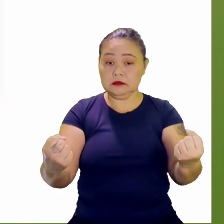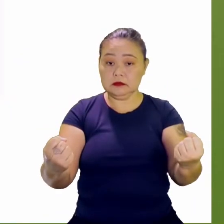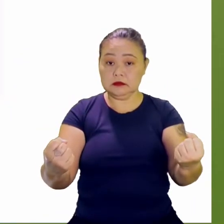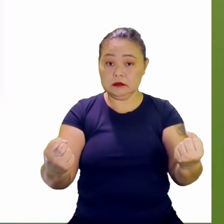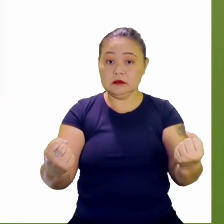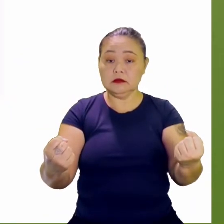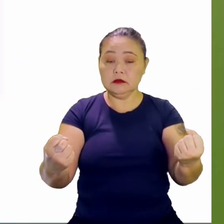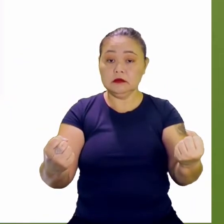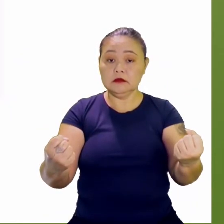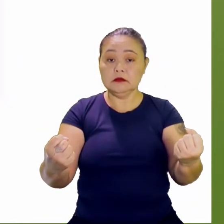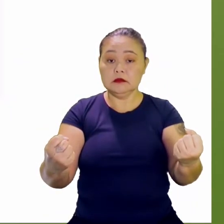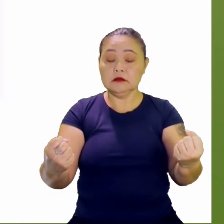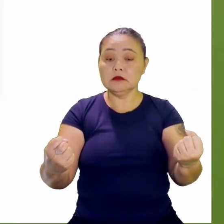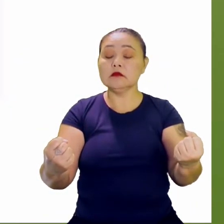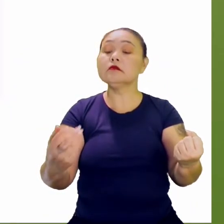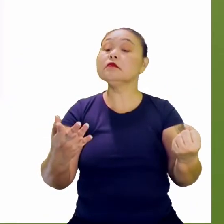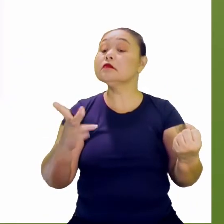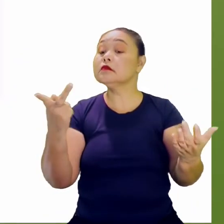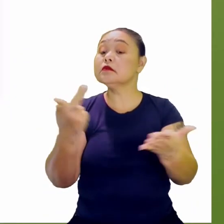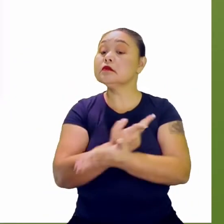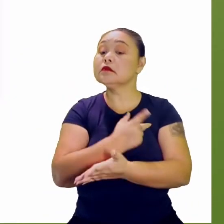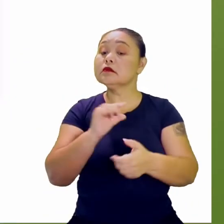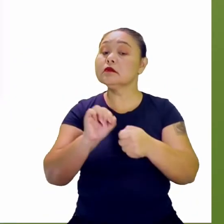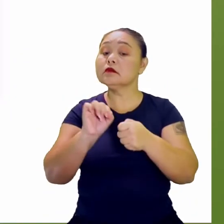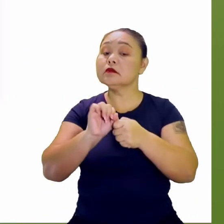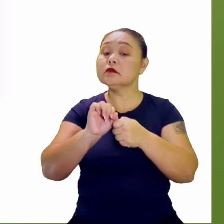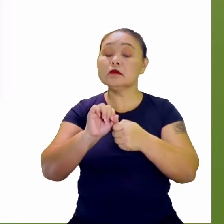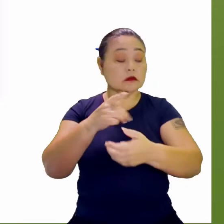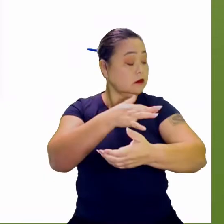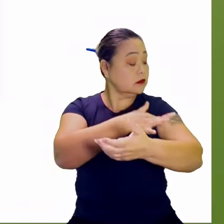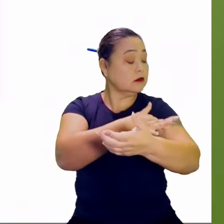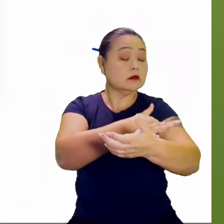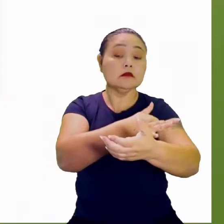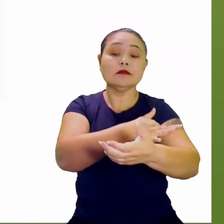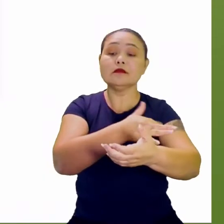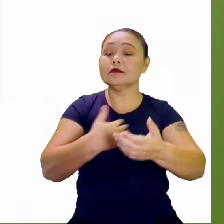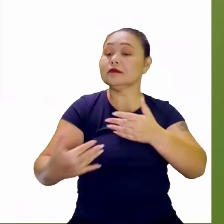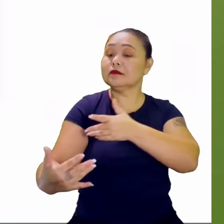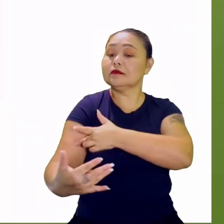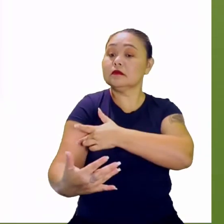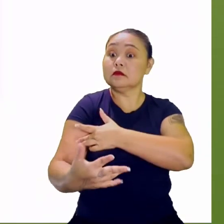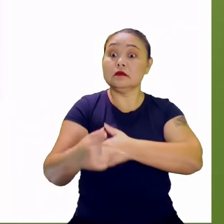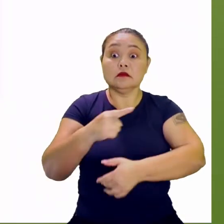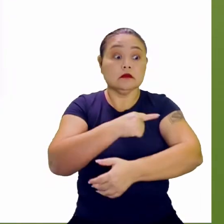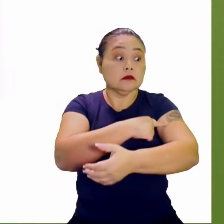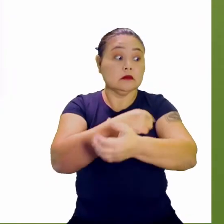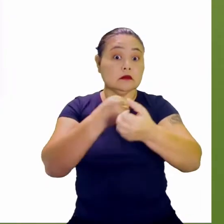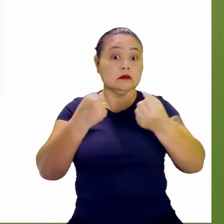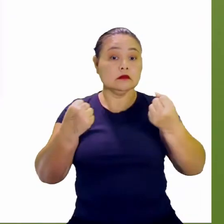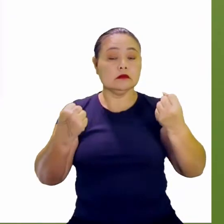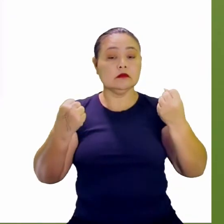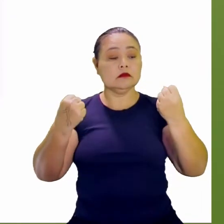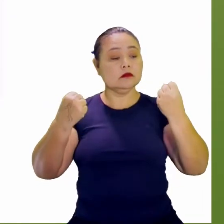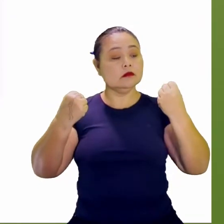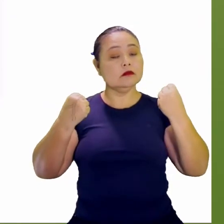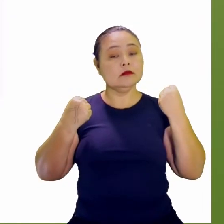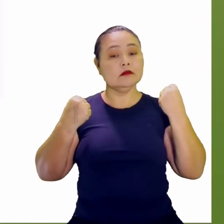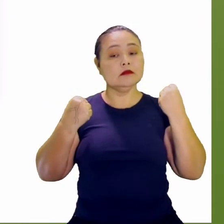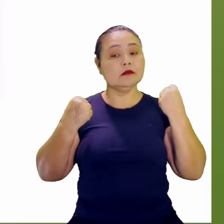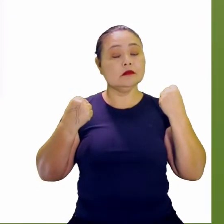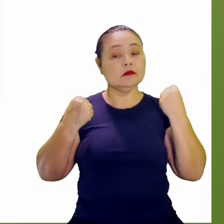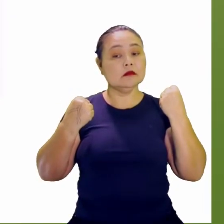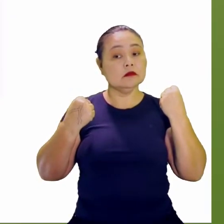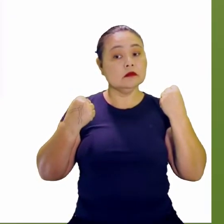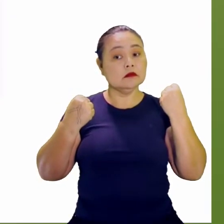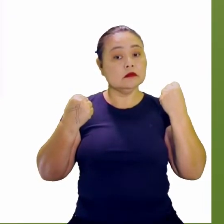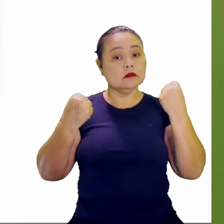nesse movimento, o que vai acontecer? Estou produzindo tensão. Essa é a fase isométrica. Voltei a contrair,